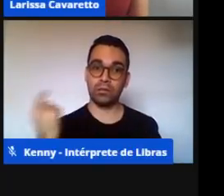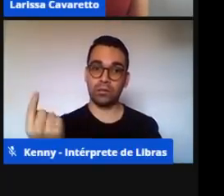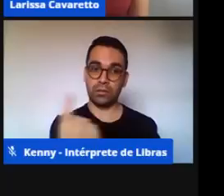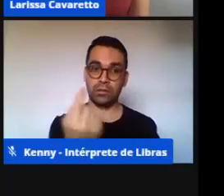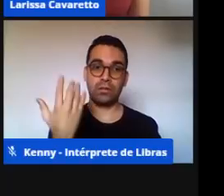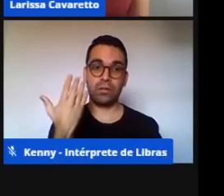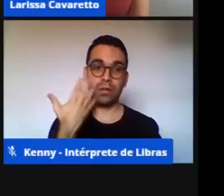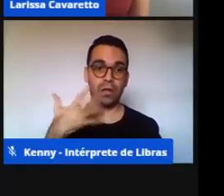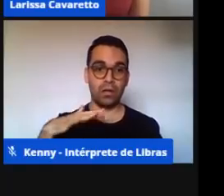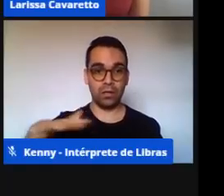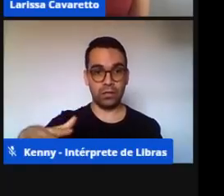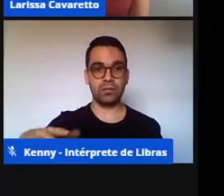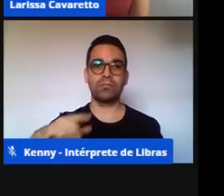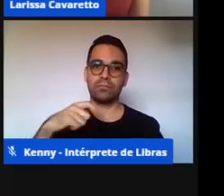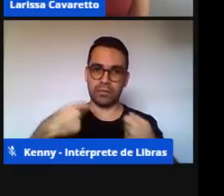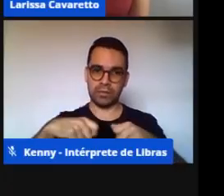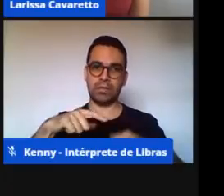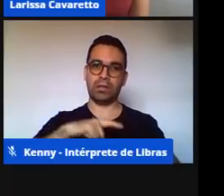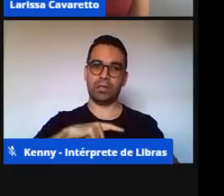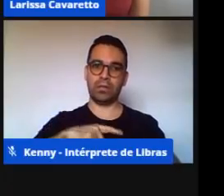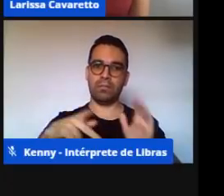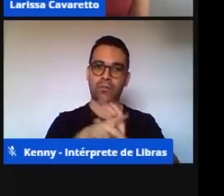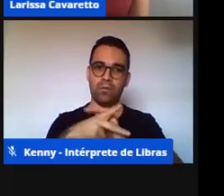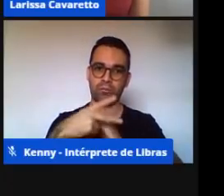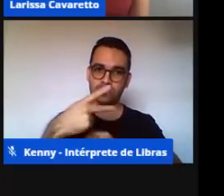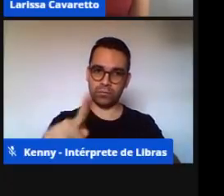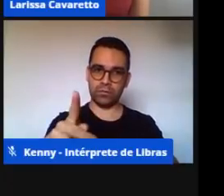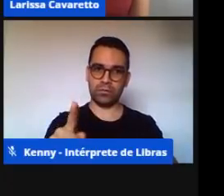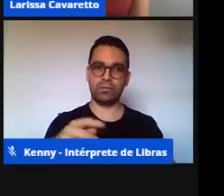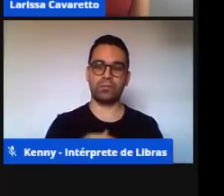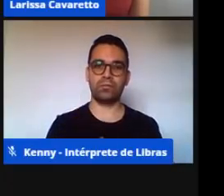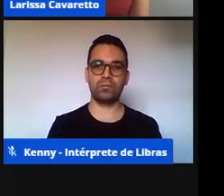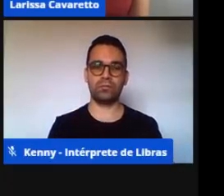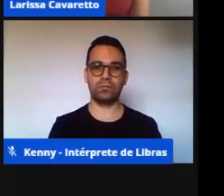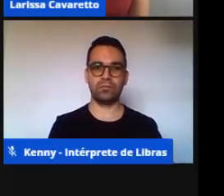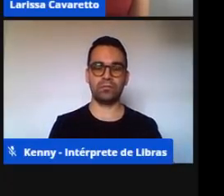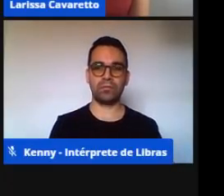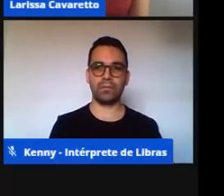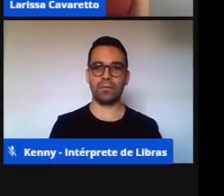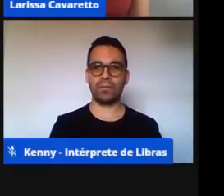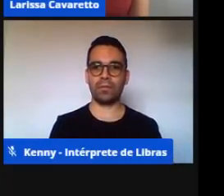escola. Os bebedouros, eles têm que ser